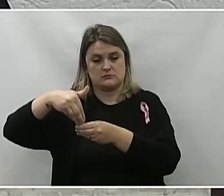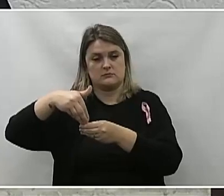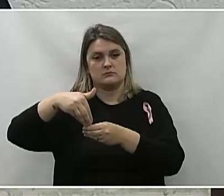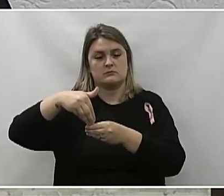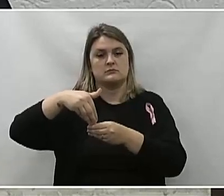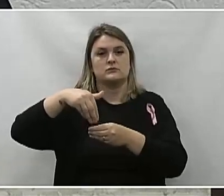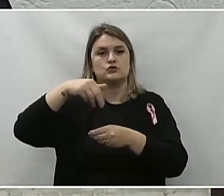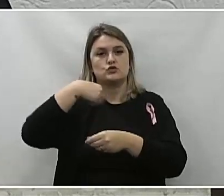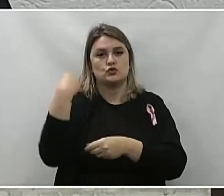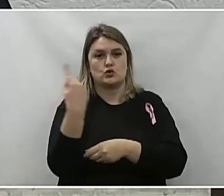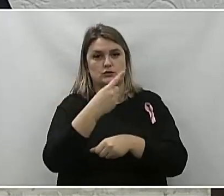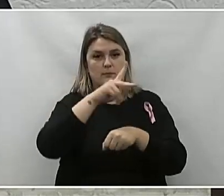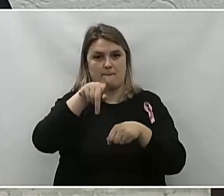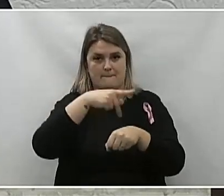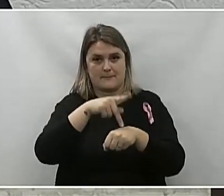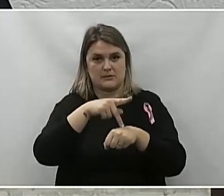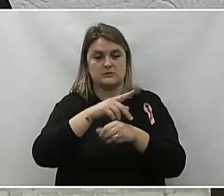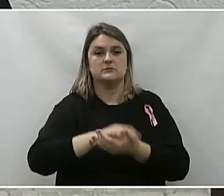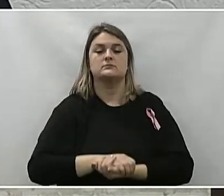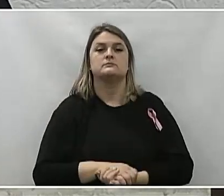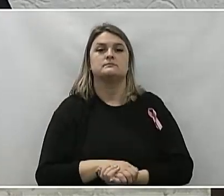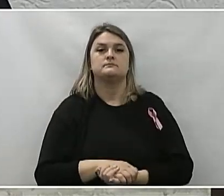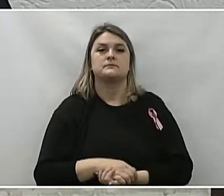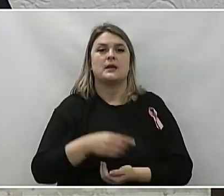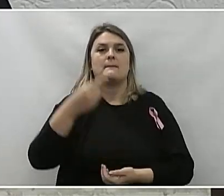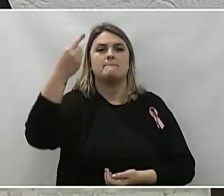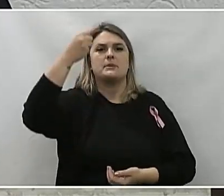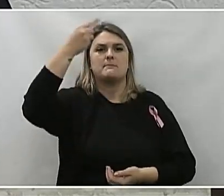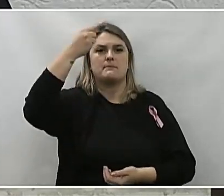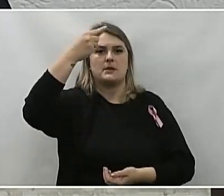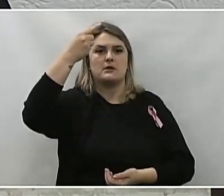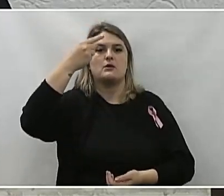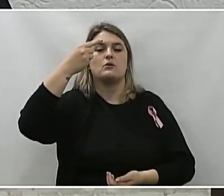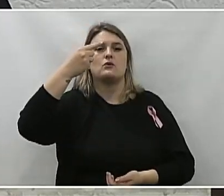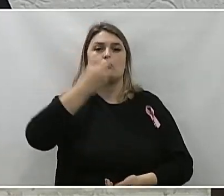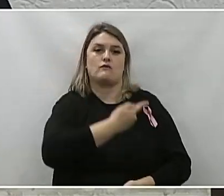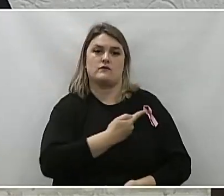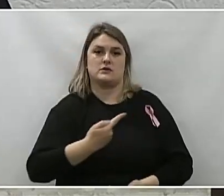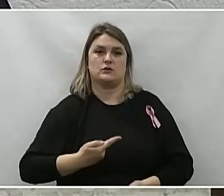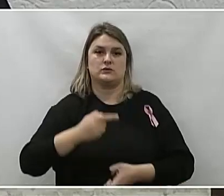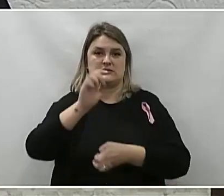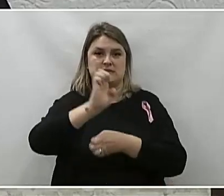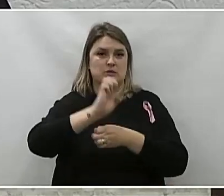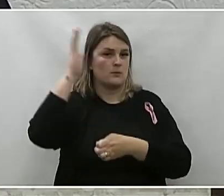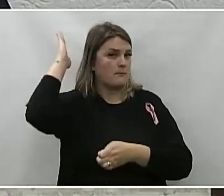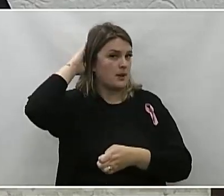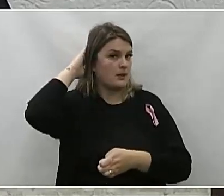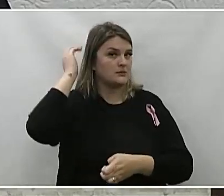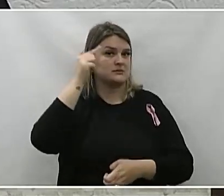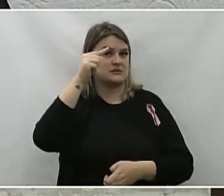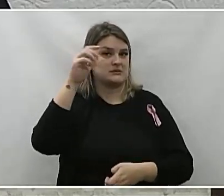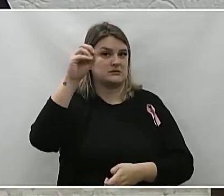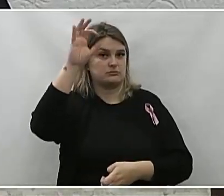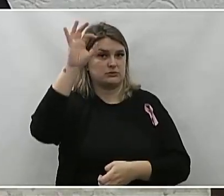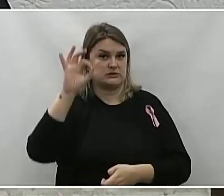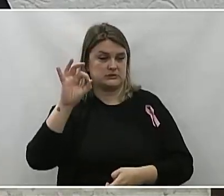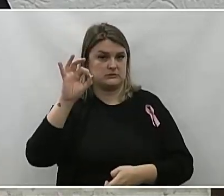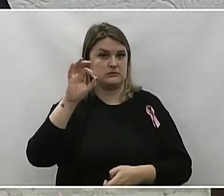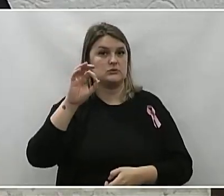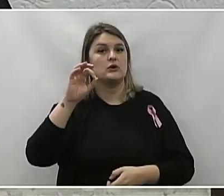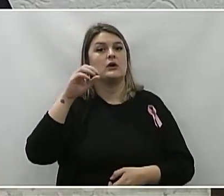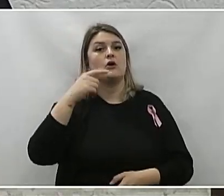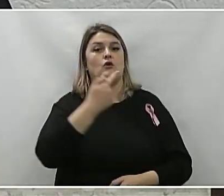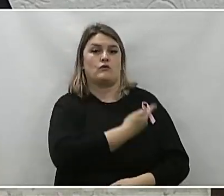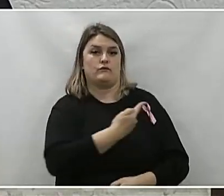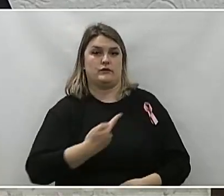país apenas erguer Barbalho do Pará com 70% ficou na frente como